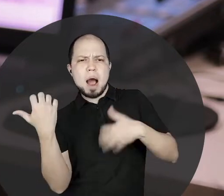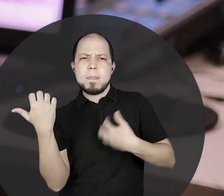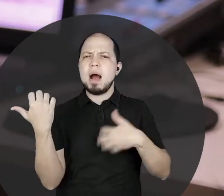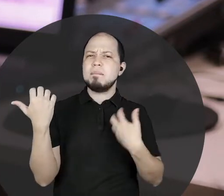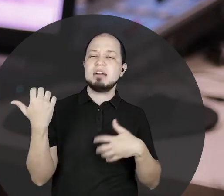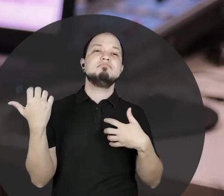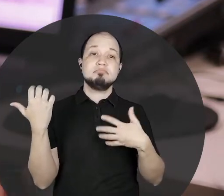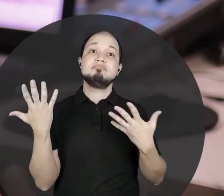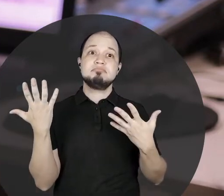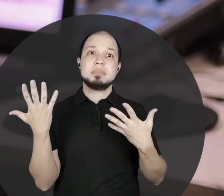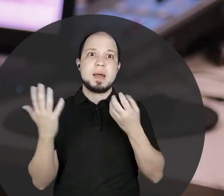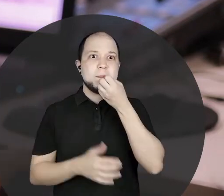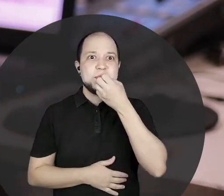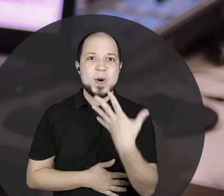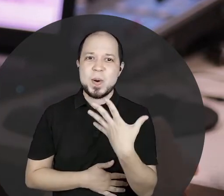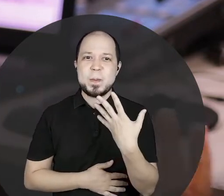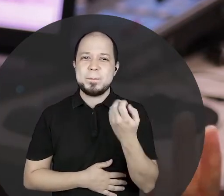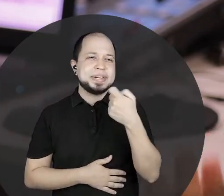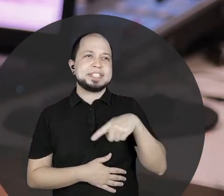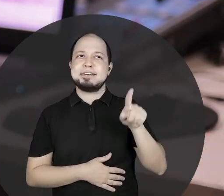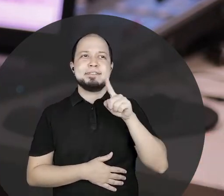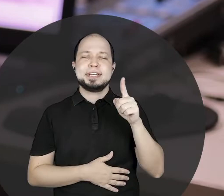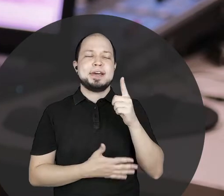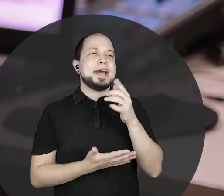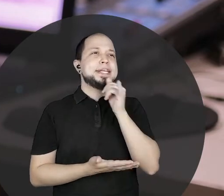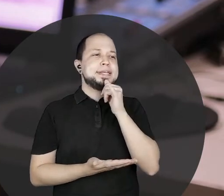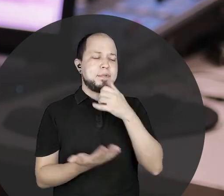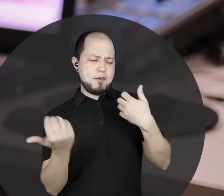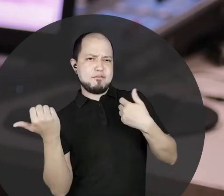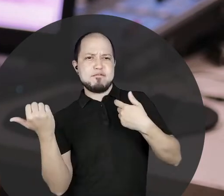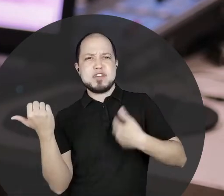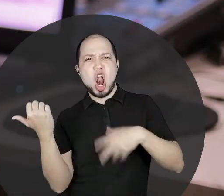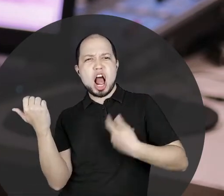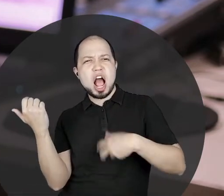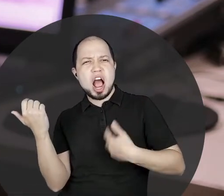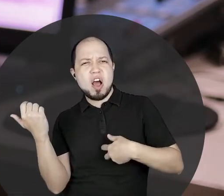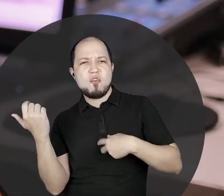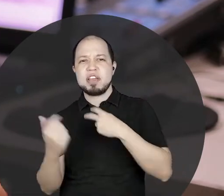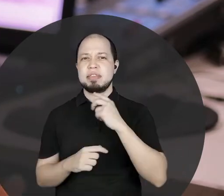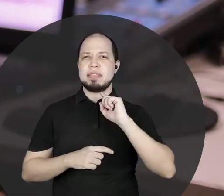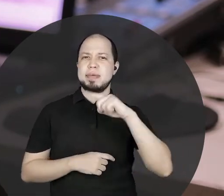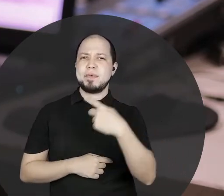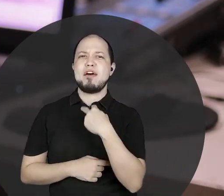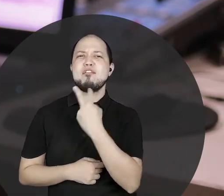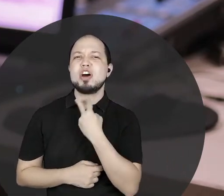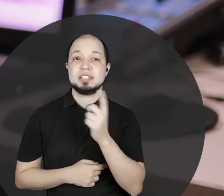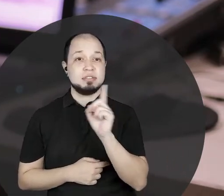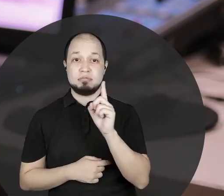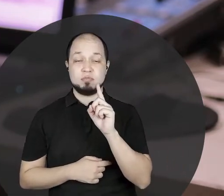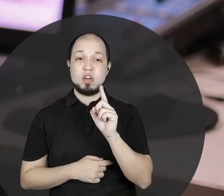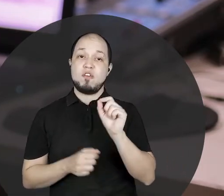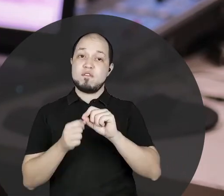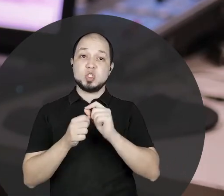ia ficar bacana, né? Não precisava ficar gravando violão sozinho, depois a voz sozinho. Enfim, é uma guia que a gente fez e um canal só, eu posicionei